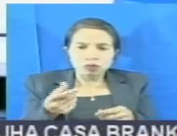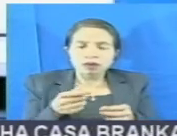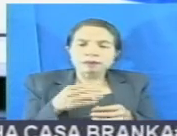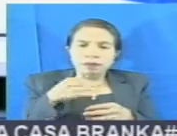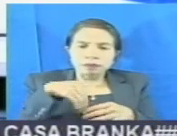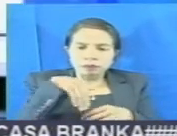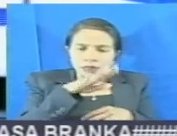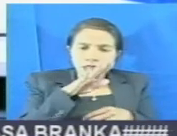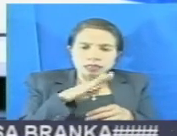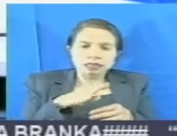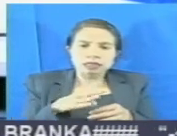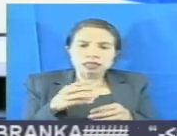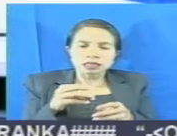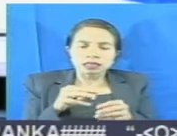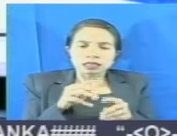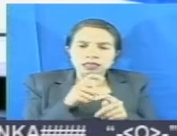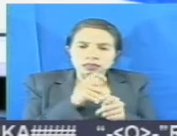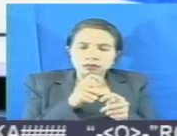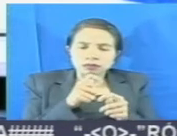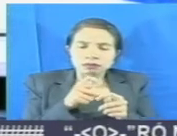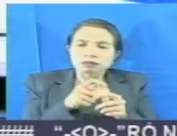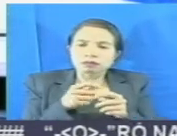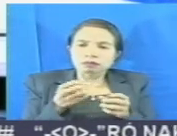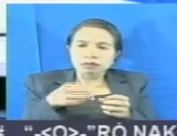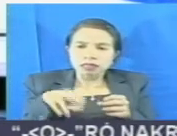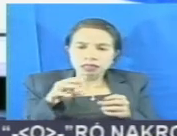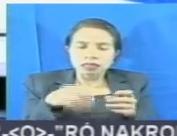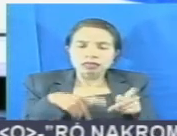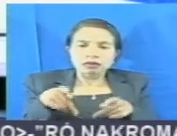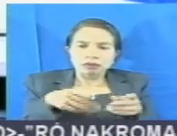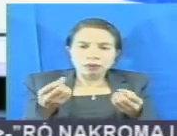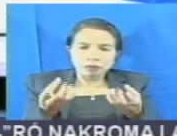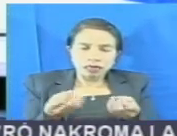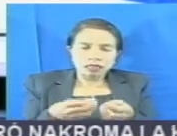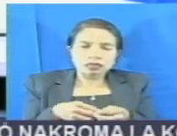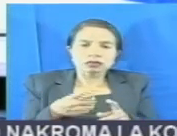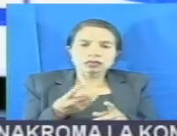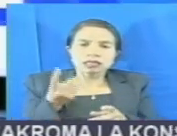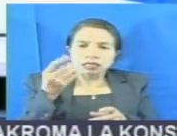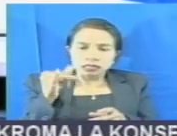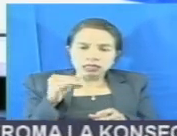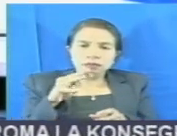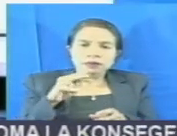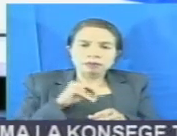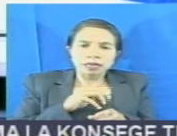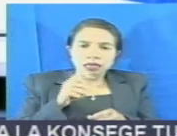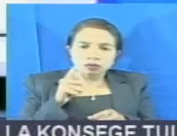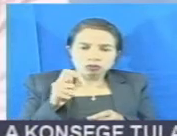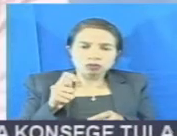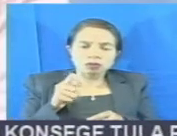tia, terminal ba ali o carvão se tudo ali. Mas bem, exemplo de ração dili ba manatuto ba covid